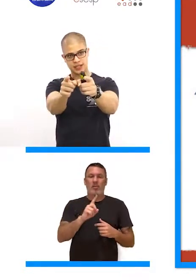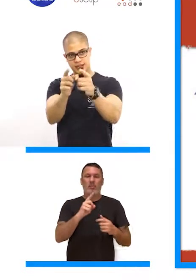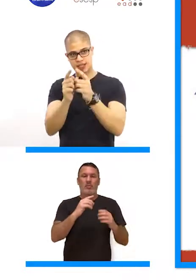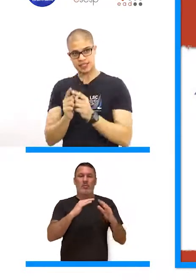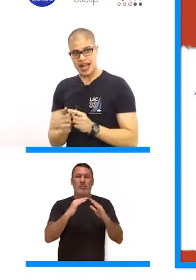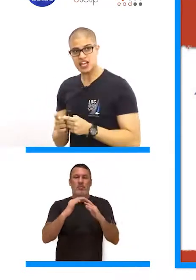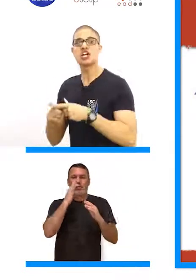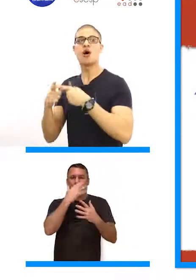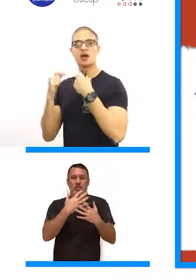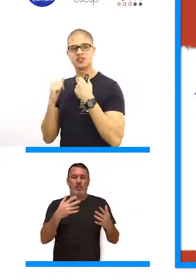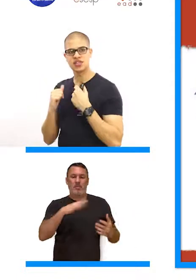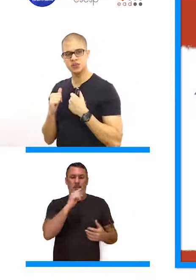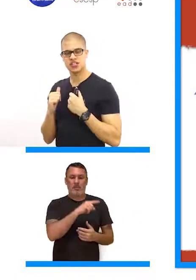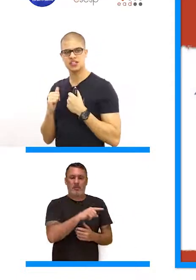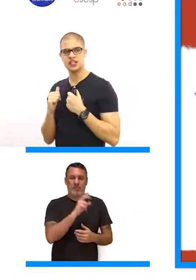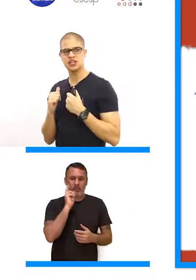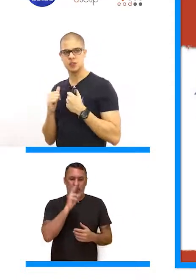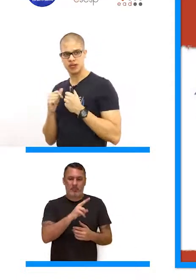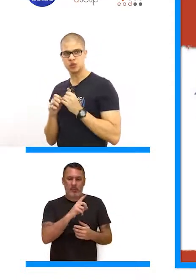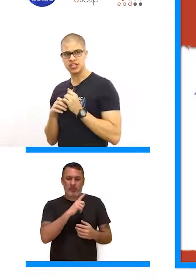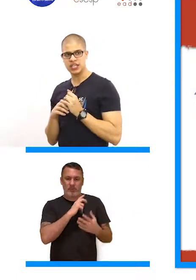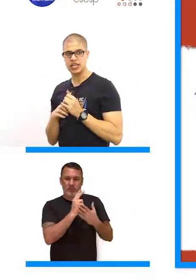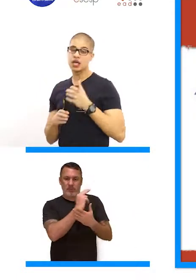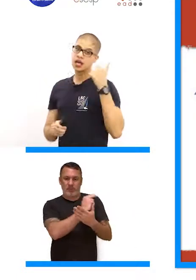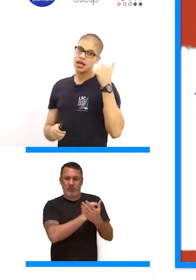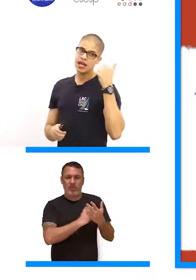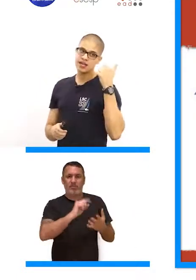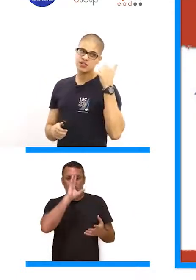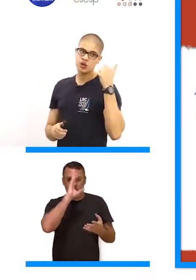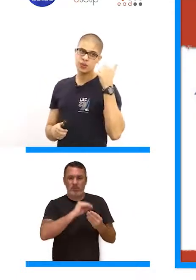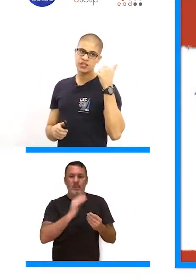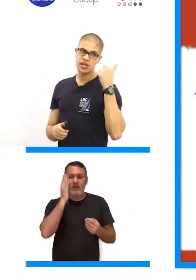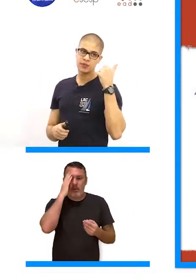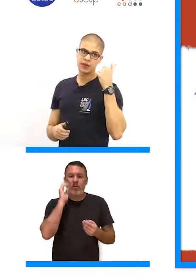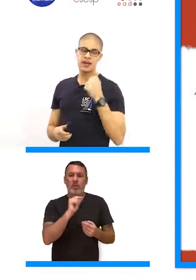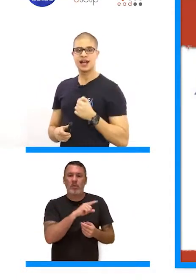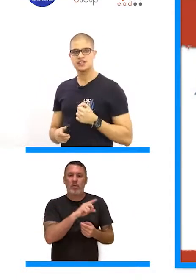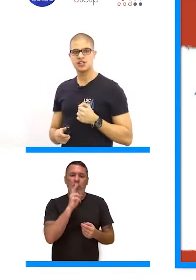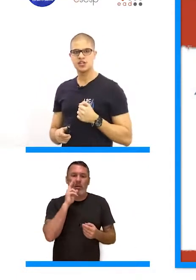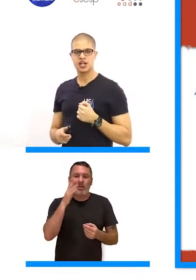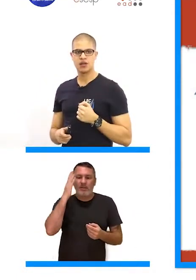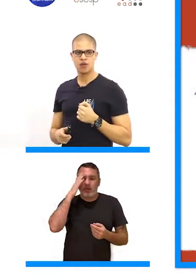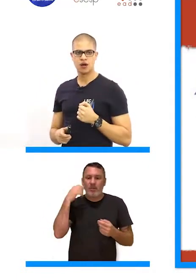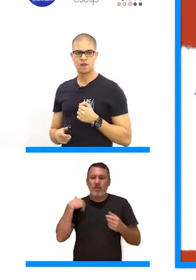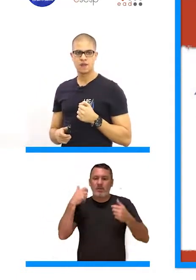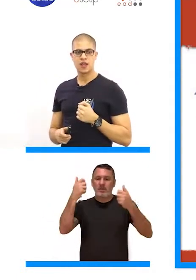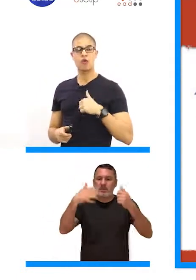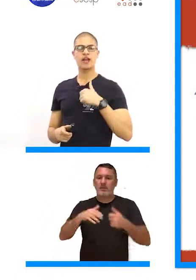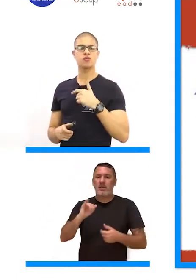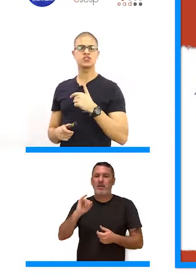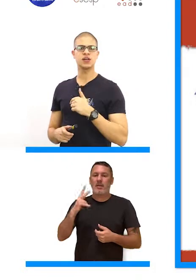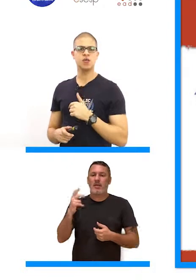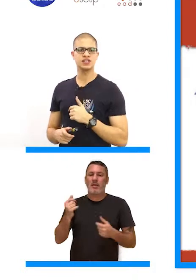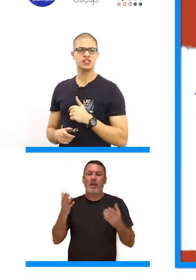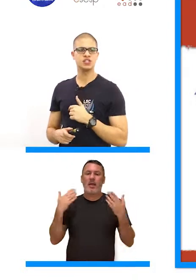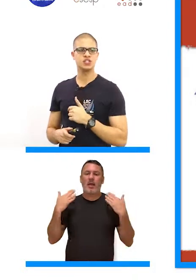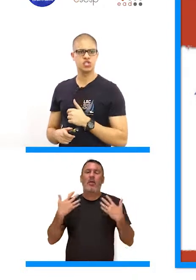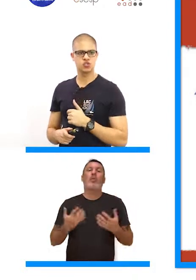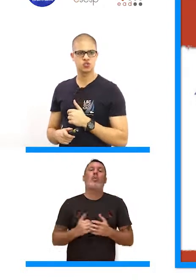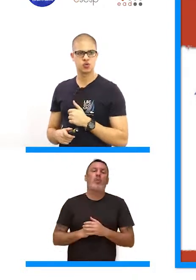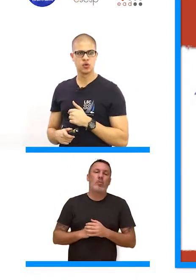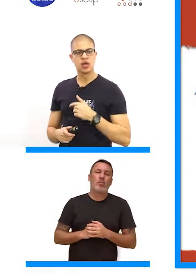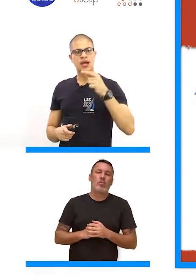esquema, tá? Já alcançamos esse entendimento aqui em relação, por exemplo, às ilhas de calor. Qual é a